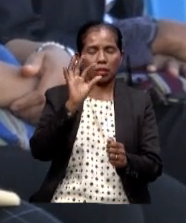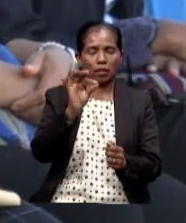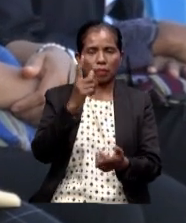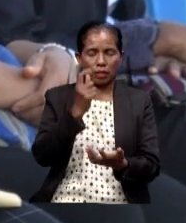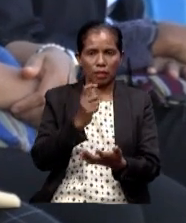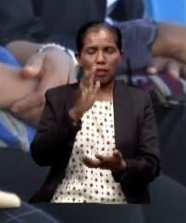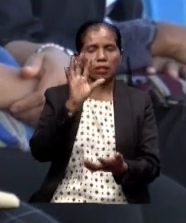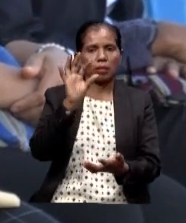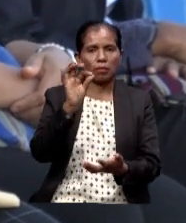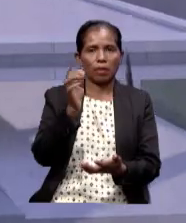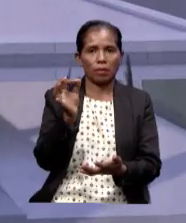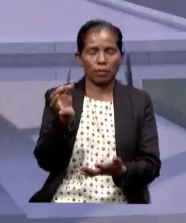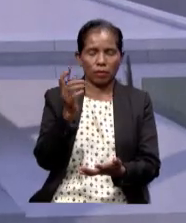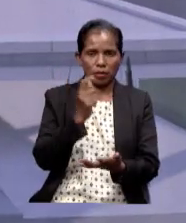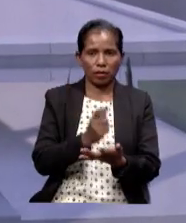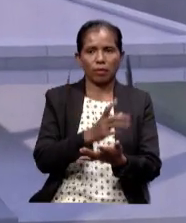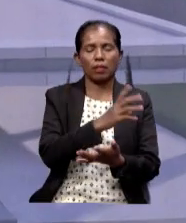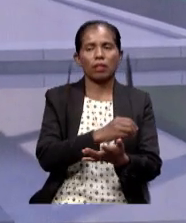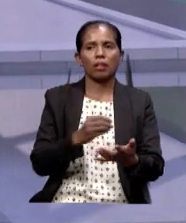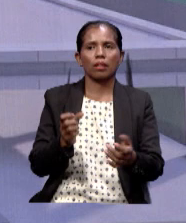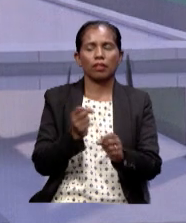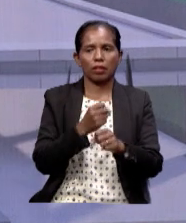rai metro rihunghat atus tolu no se